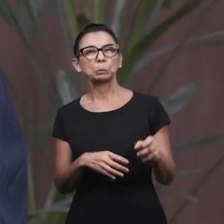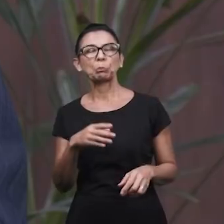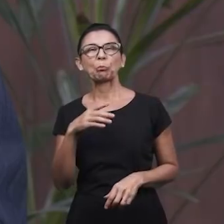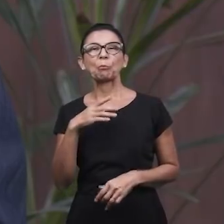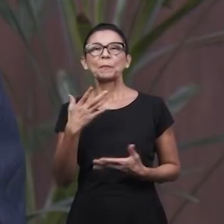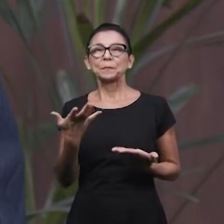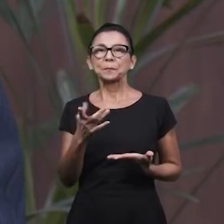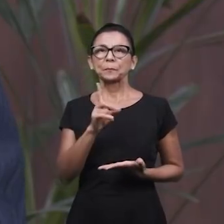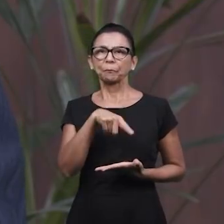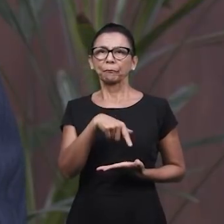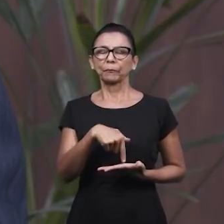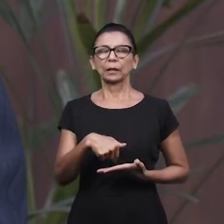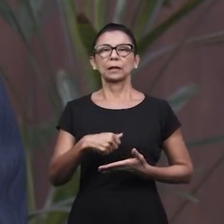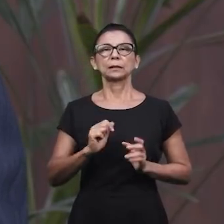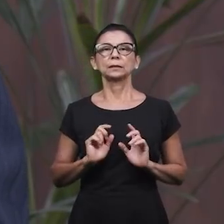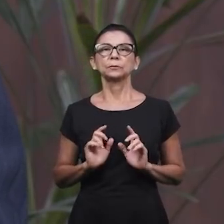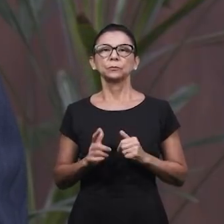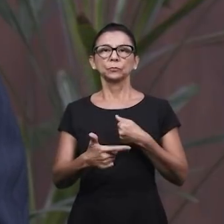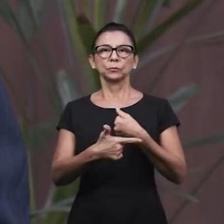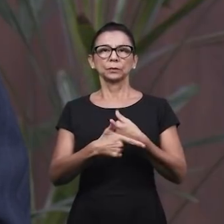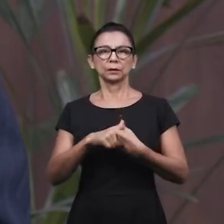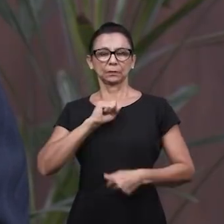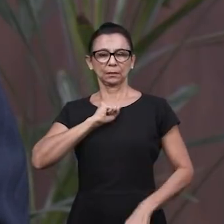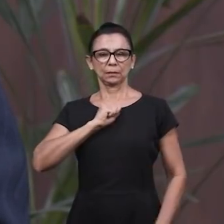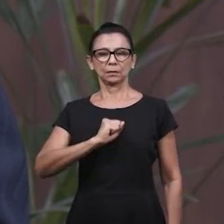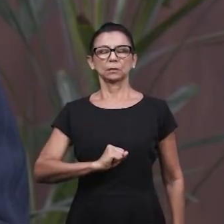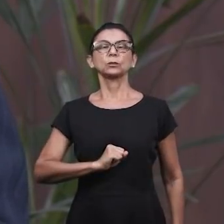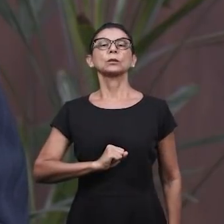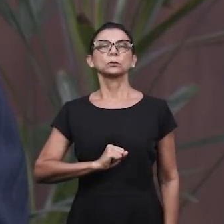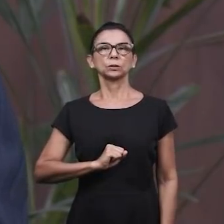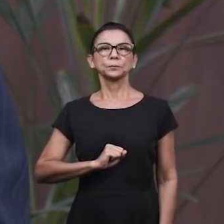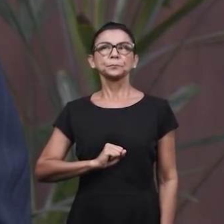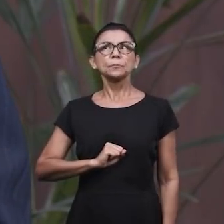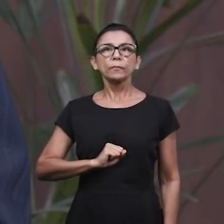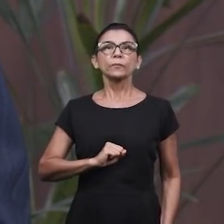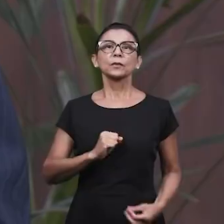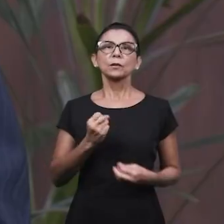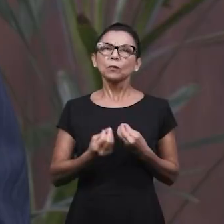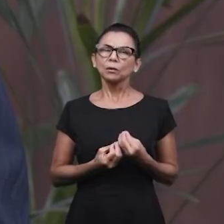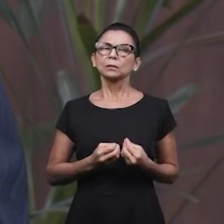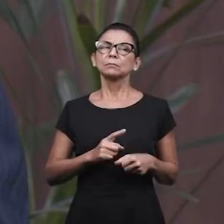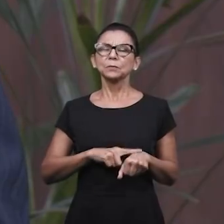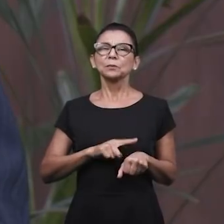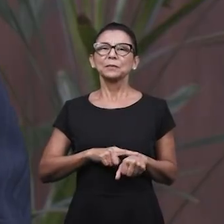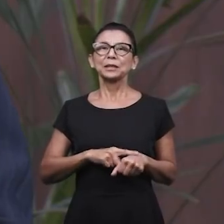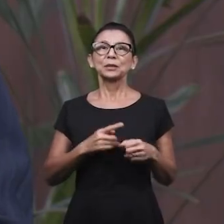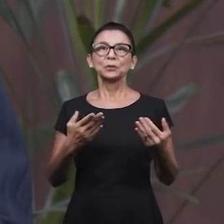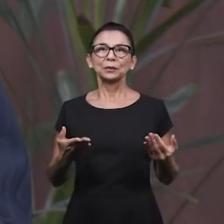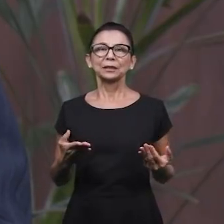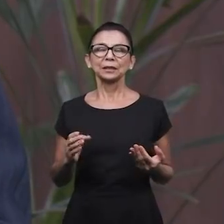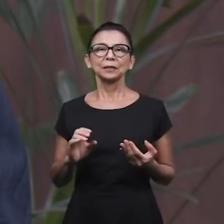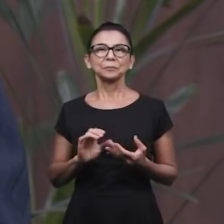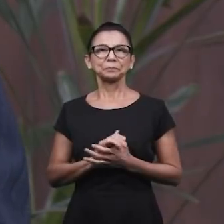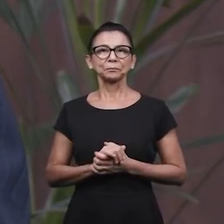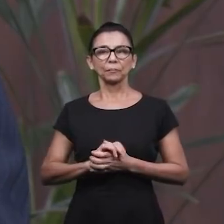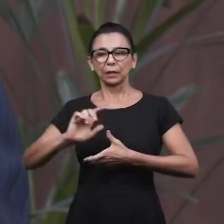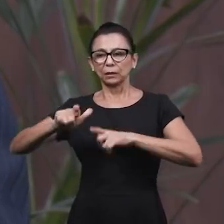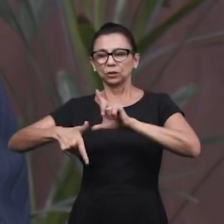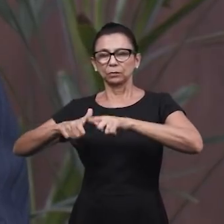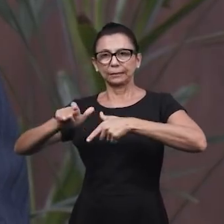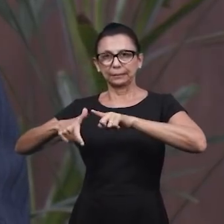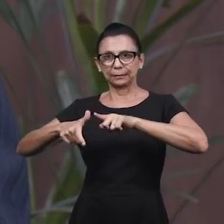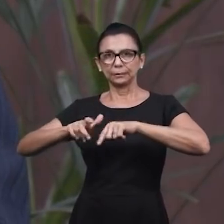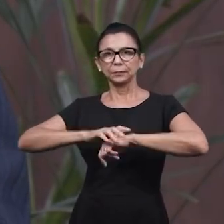também exerceu o sacerdócio. Ou seja, ele foi sacerdote. Quando? Quando ele intercede pelo povo. Naquela praga que veio sobre